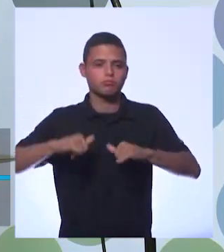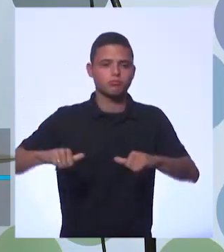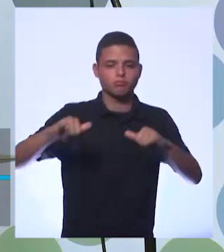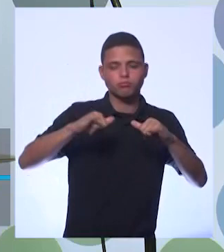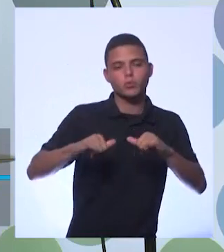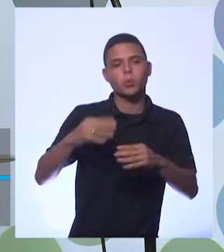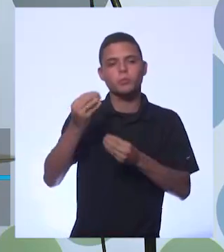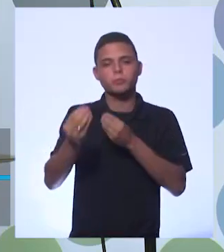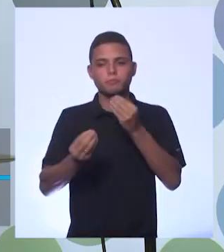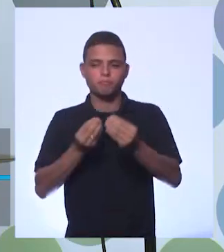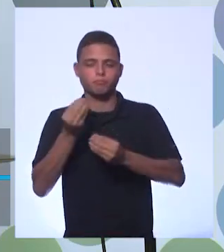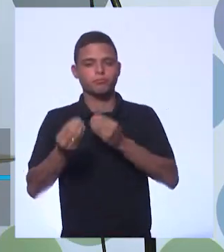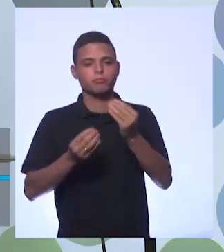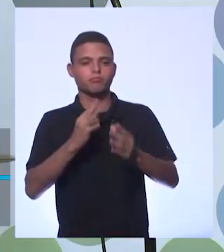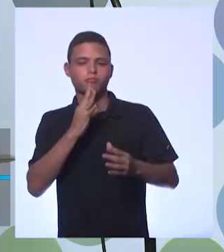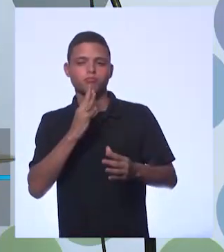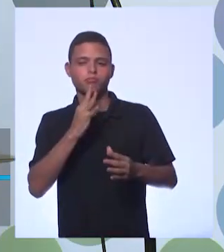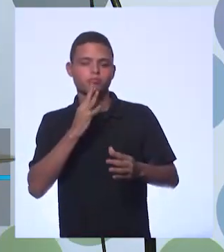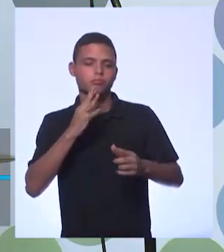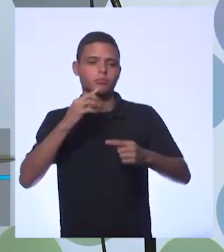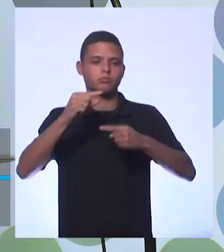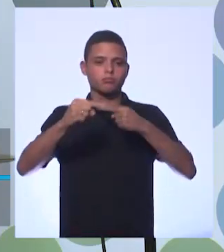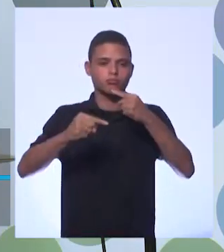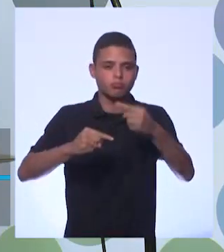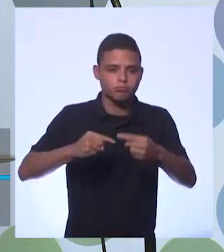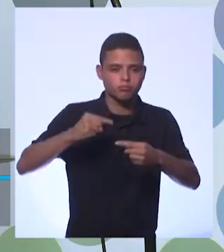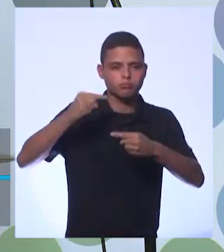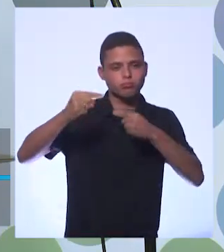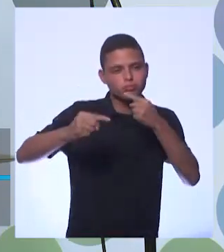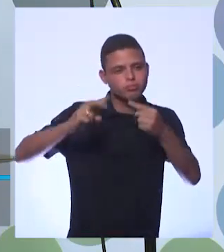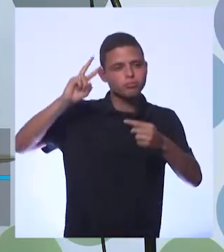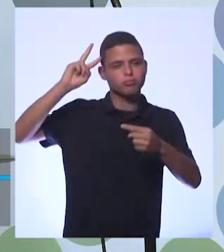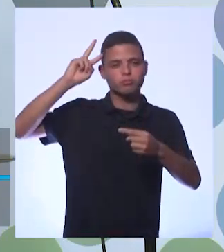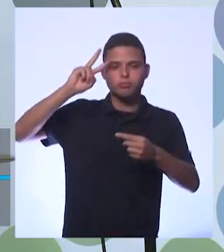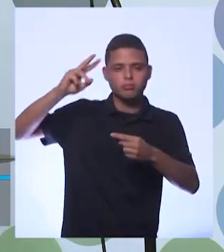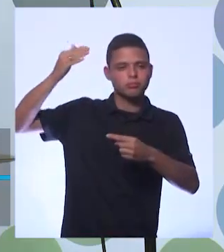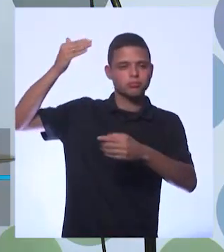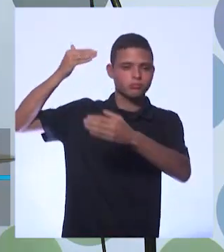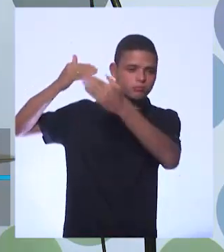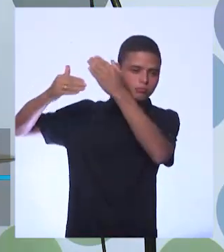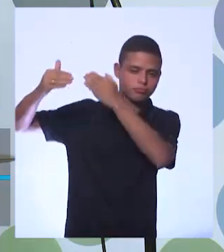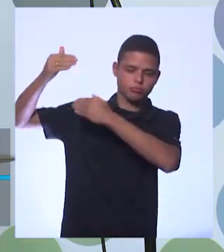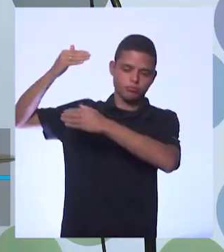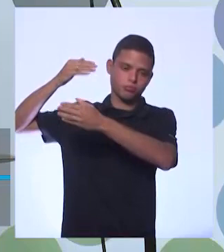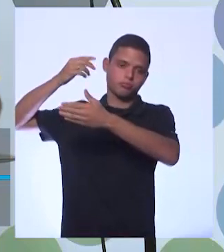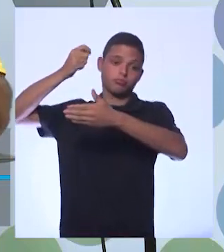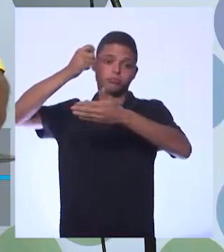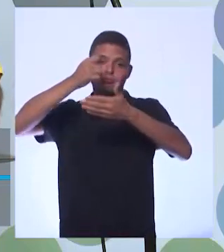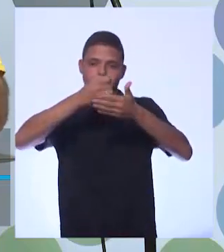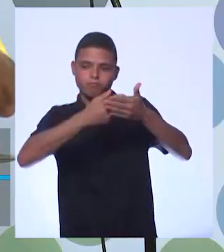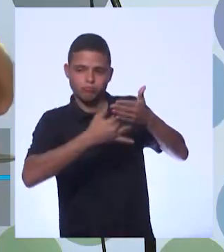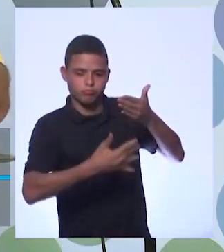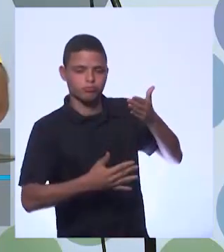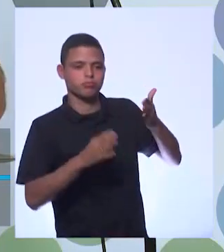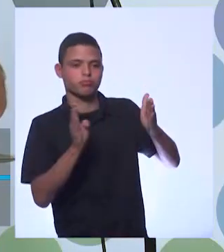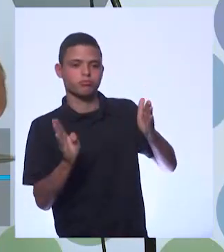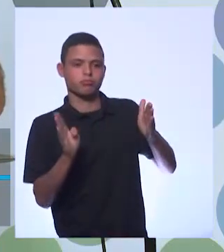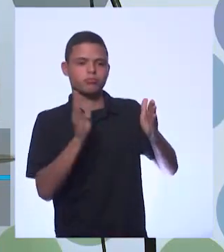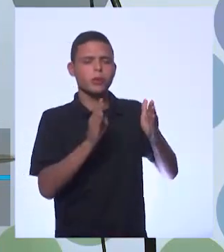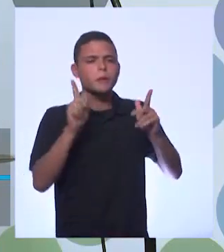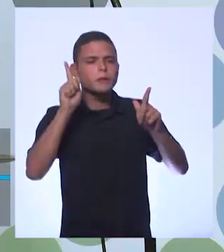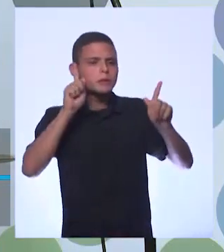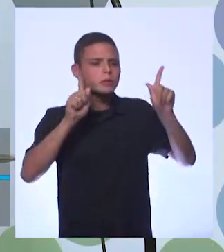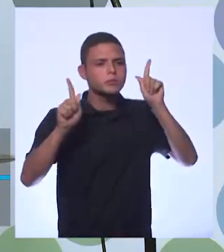do ponto de vista histórico, ou seja, através de documentos, de arquivos, nem nada disso. O gesto é o